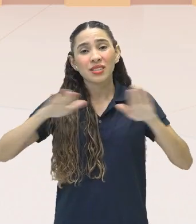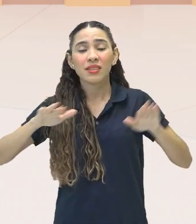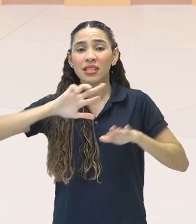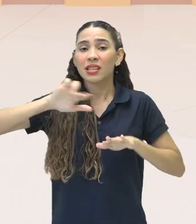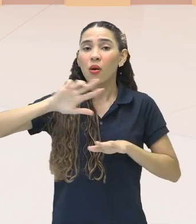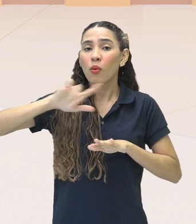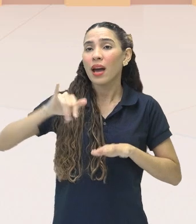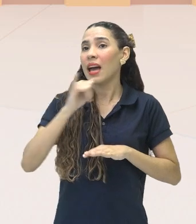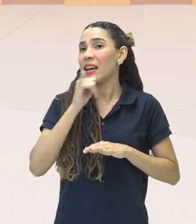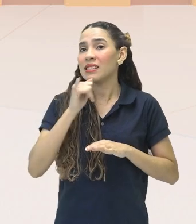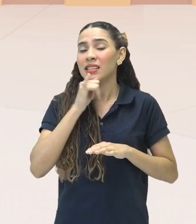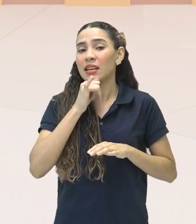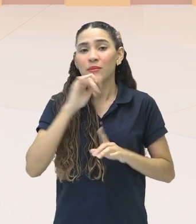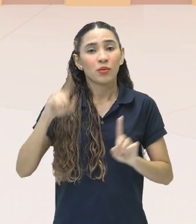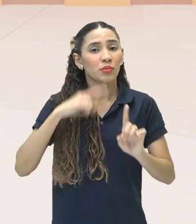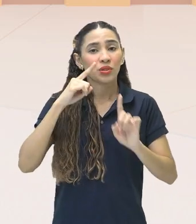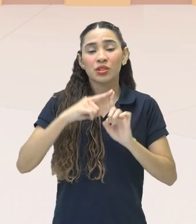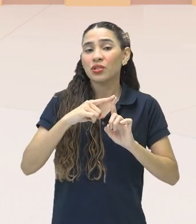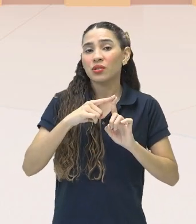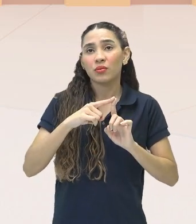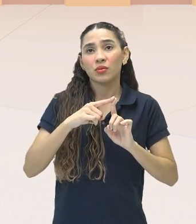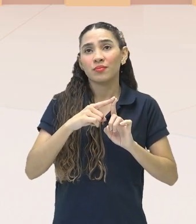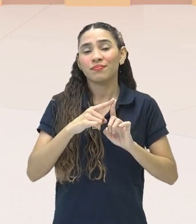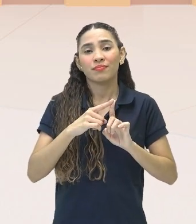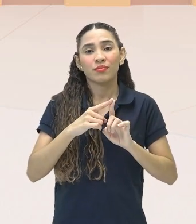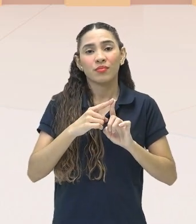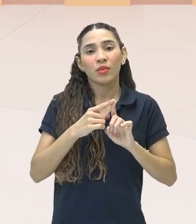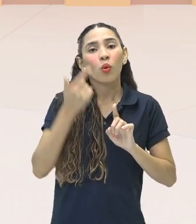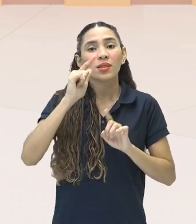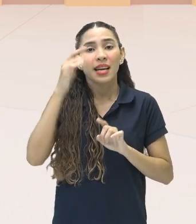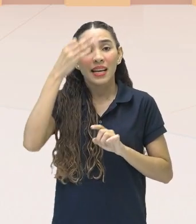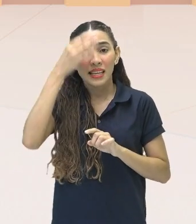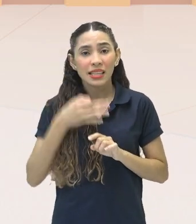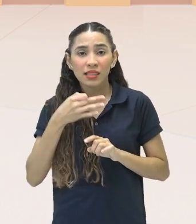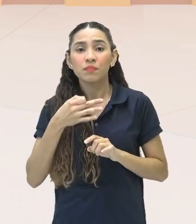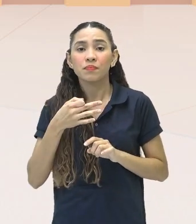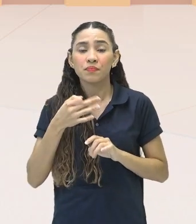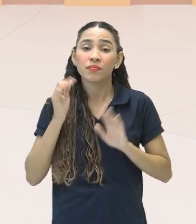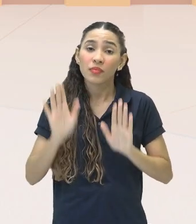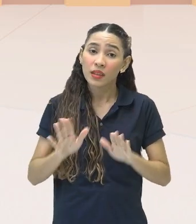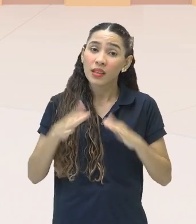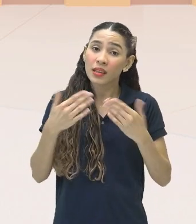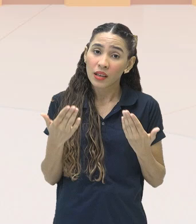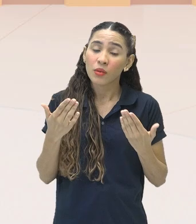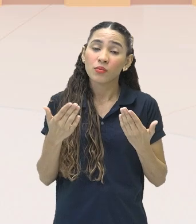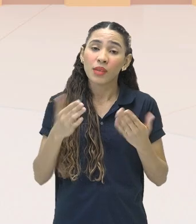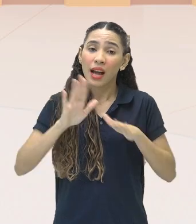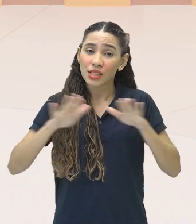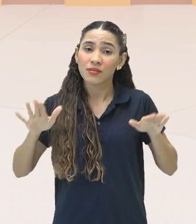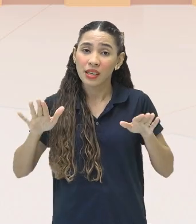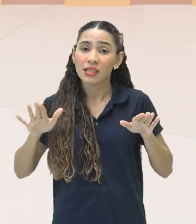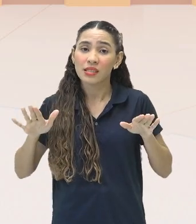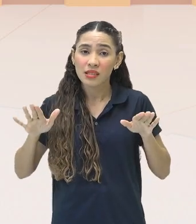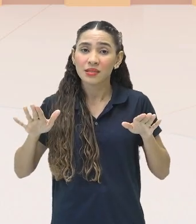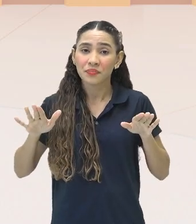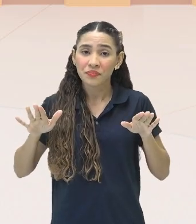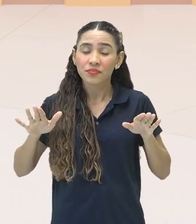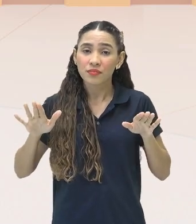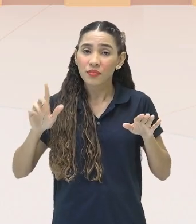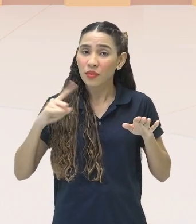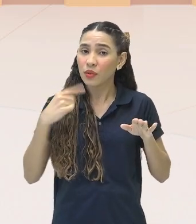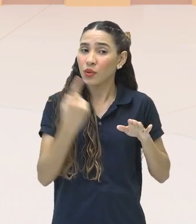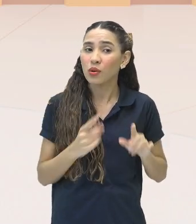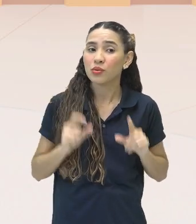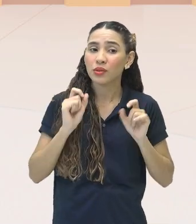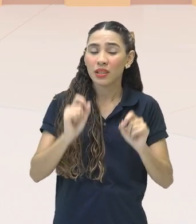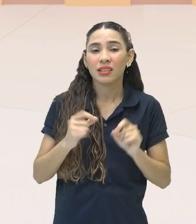nem objetivamente compreendida, tá bom? Então, por causa disso, muitas vezes a gente